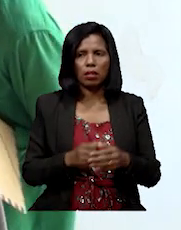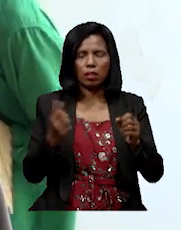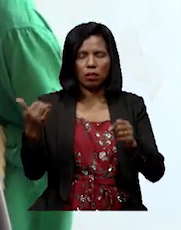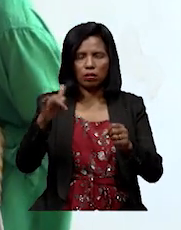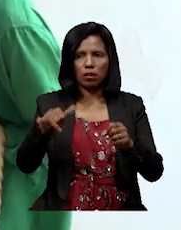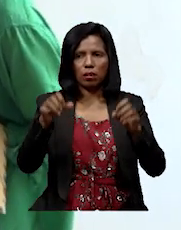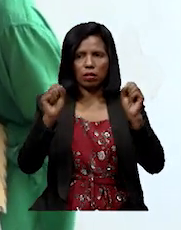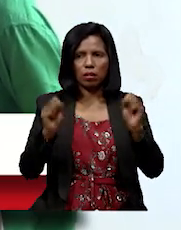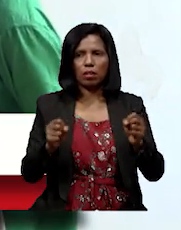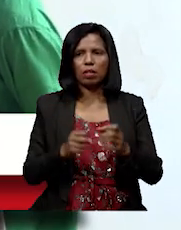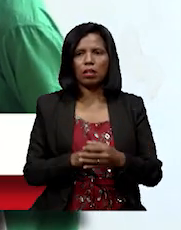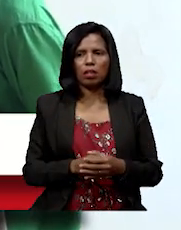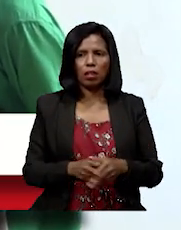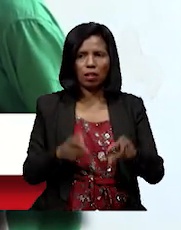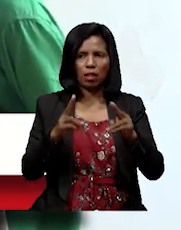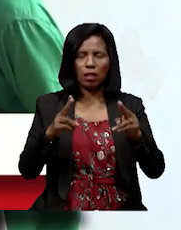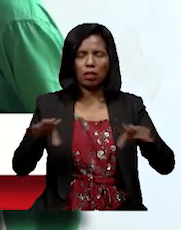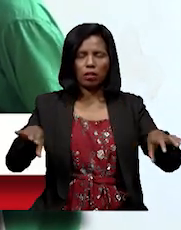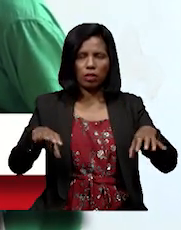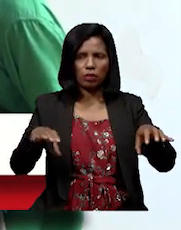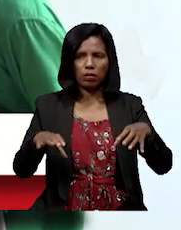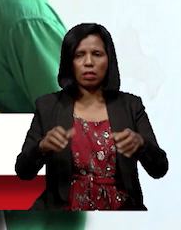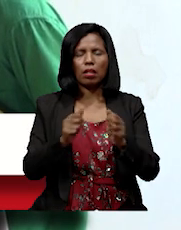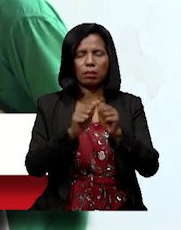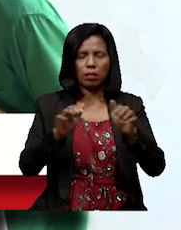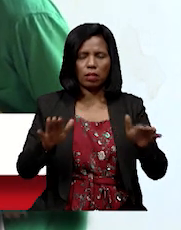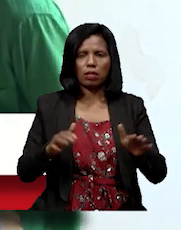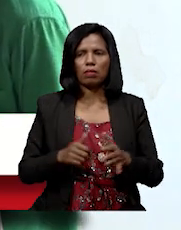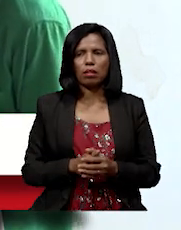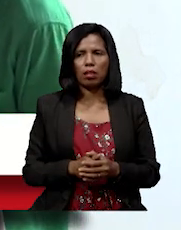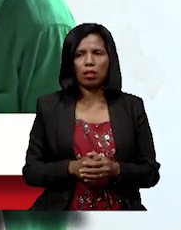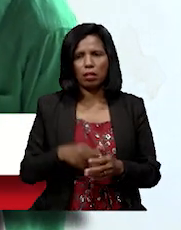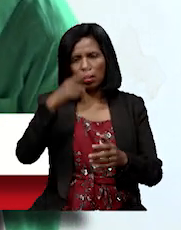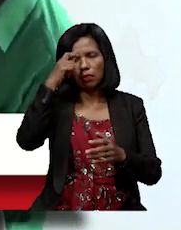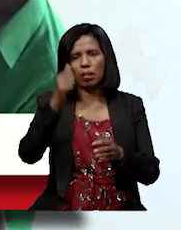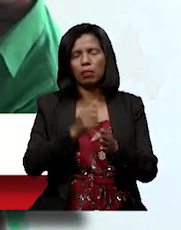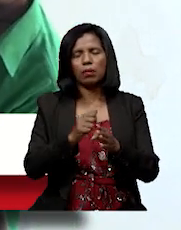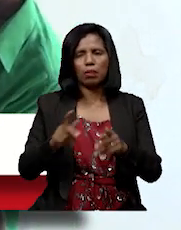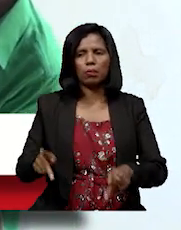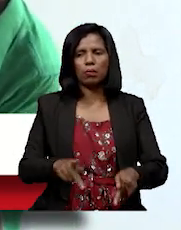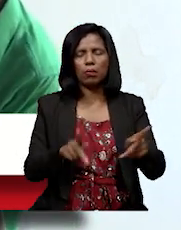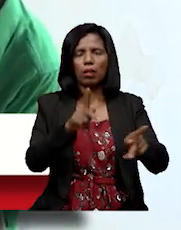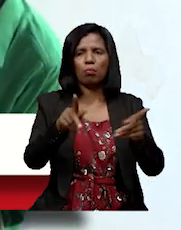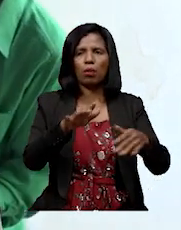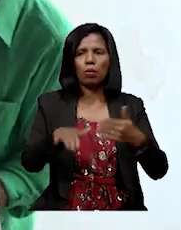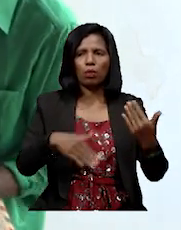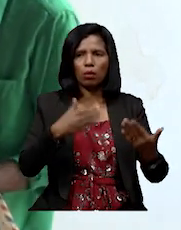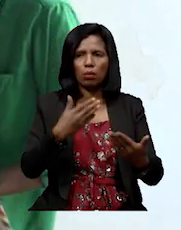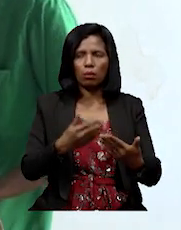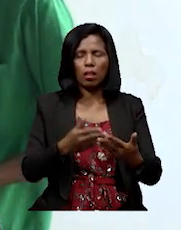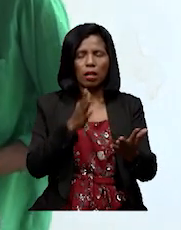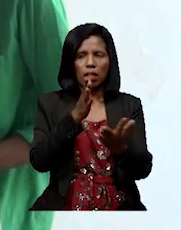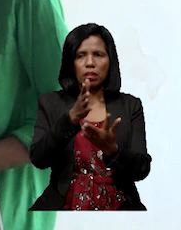bele haruka acelera lais serviço ba administração idan senene. Tamen ne administração pública nebe mak emoto tu ama bela acesso